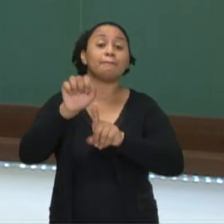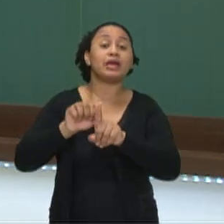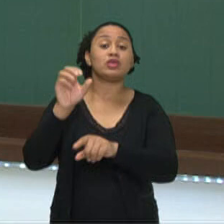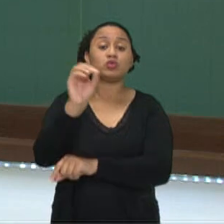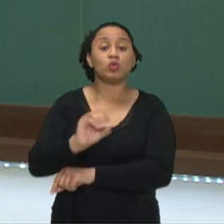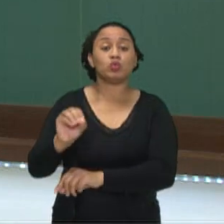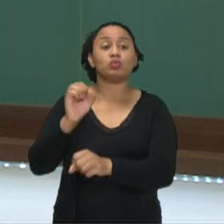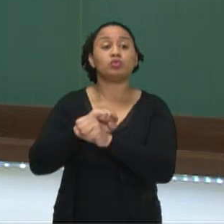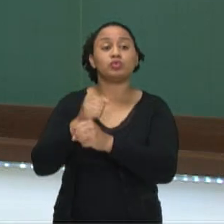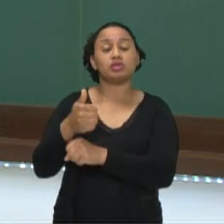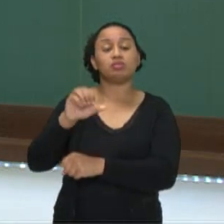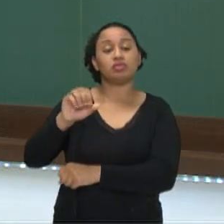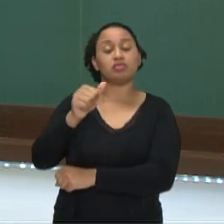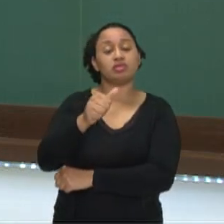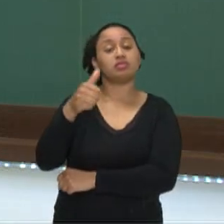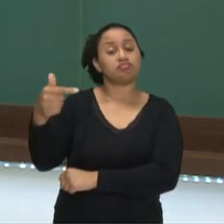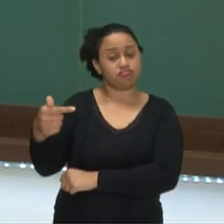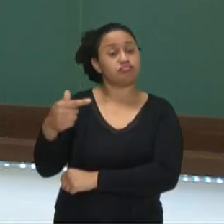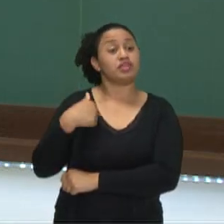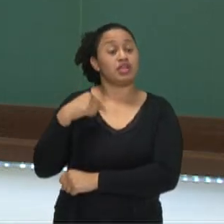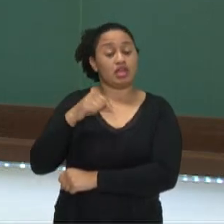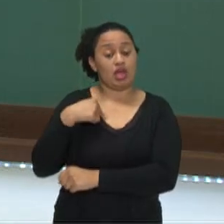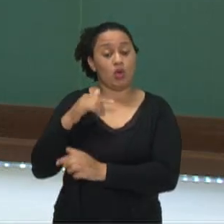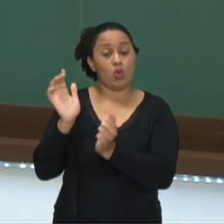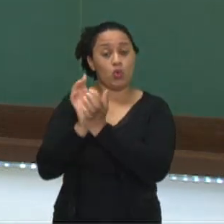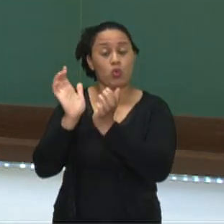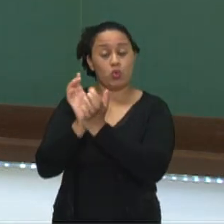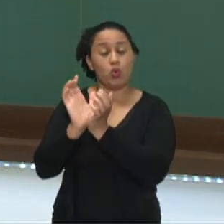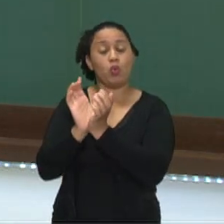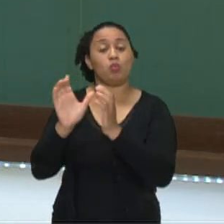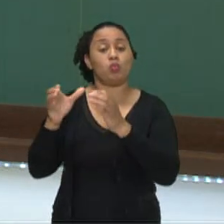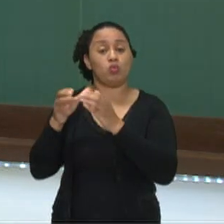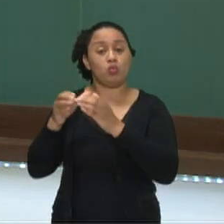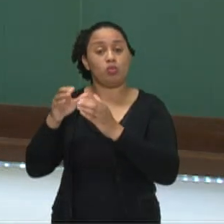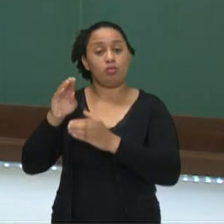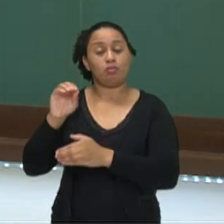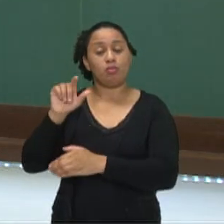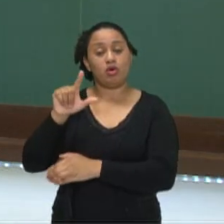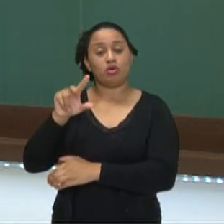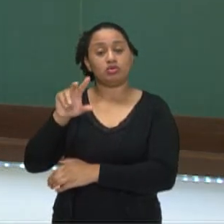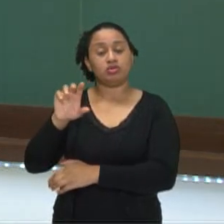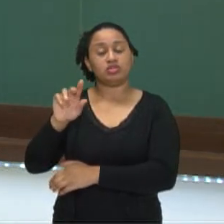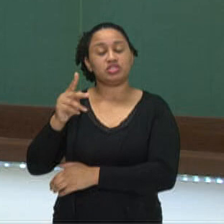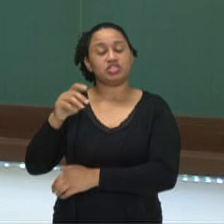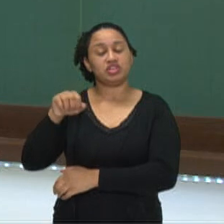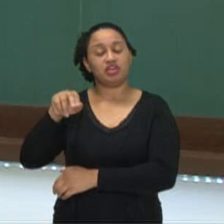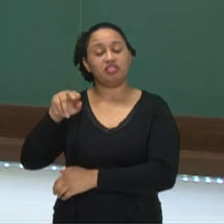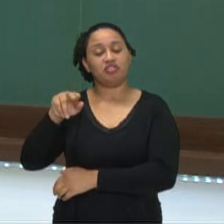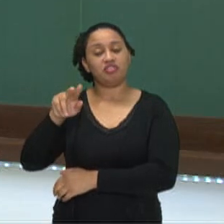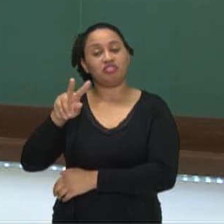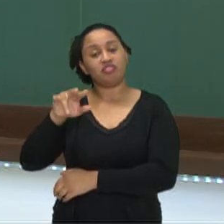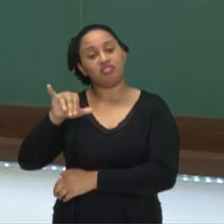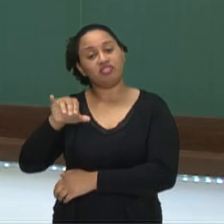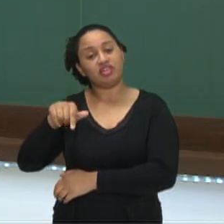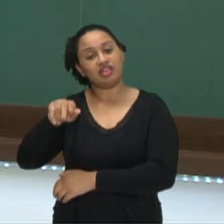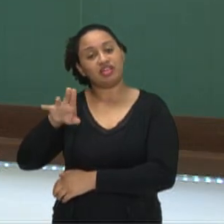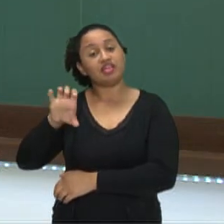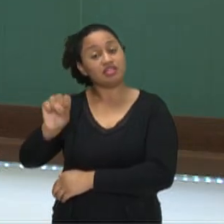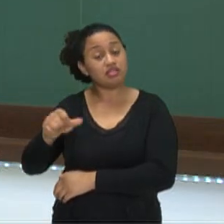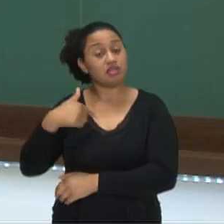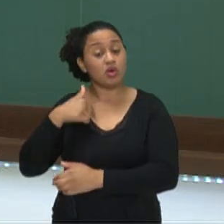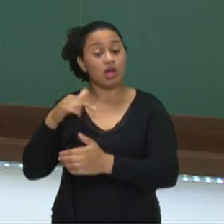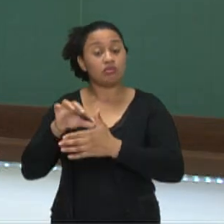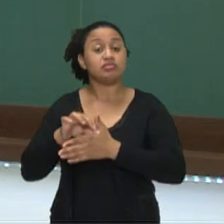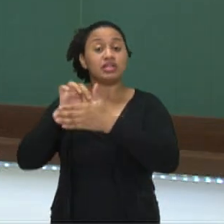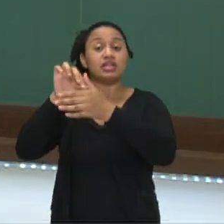de 1917, liderado pelos bolcheviques e pela figura do Lenin, o destaque para o Lenin, que tomou